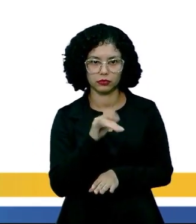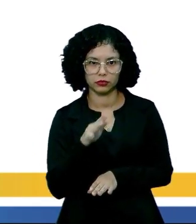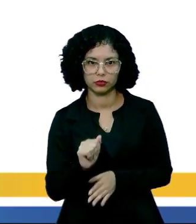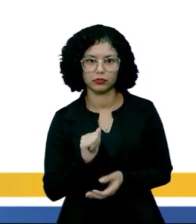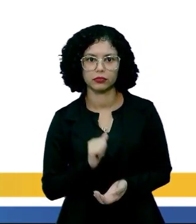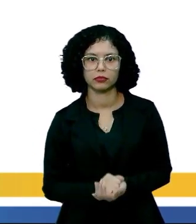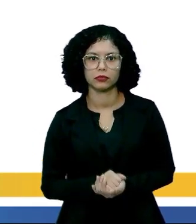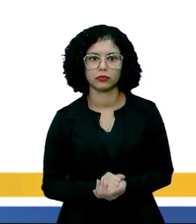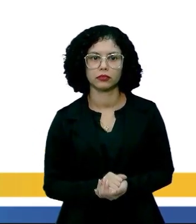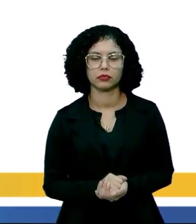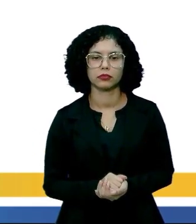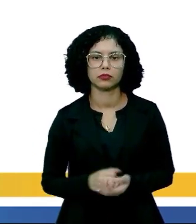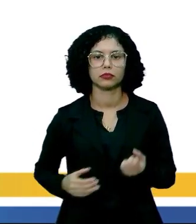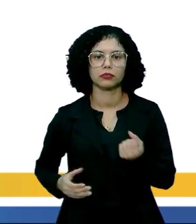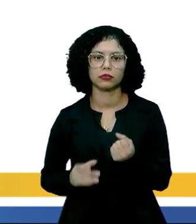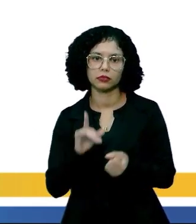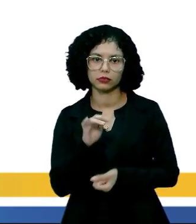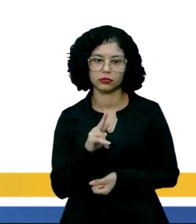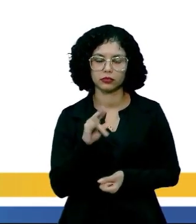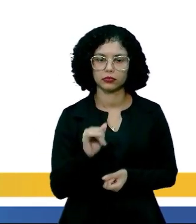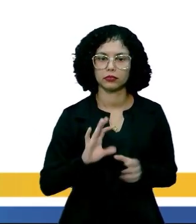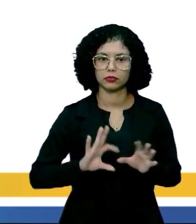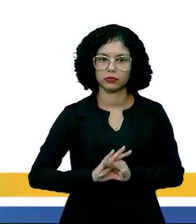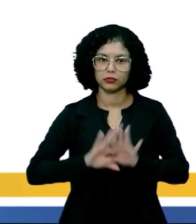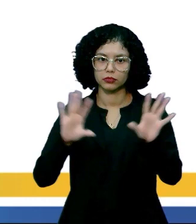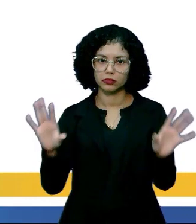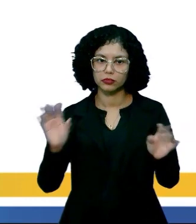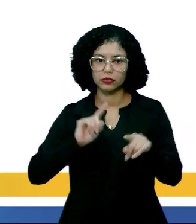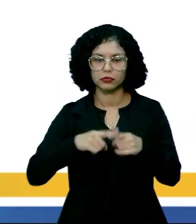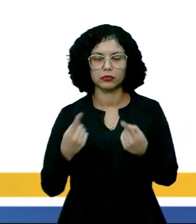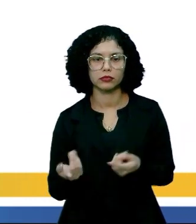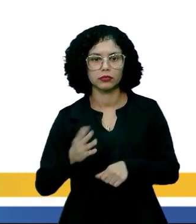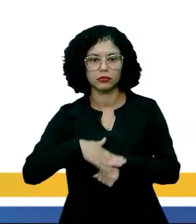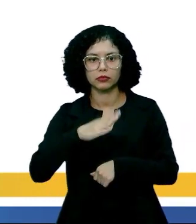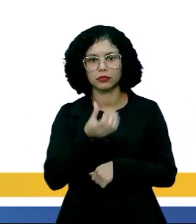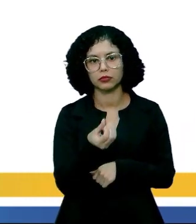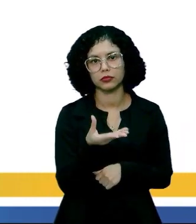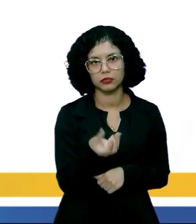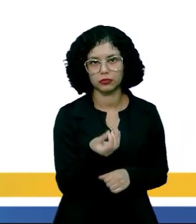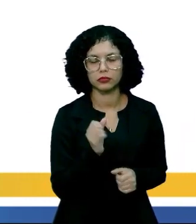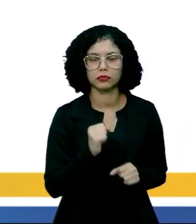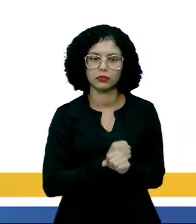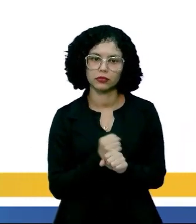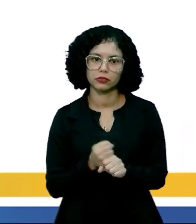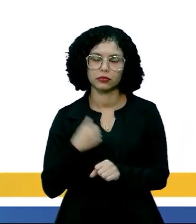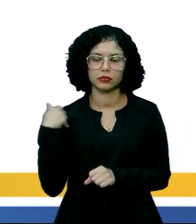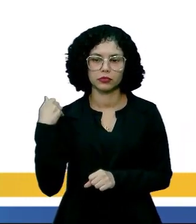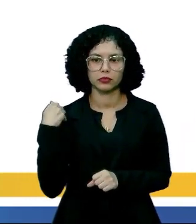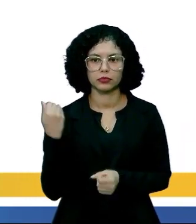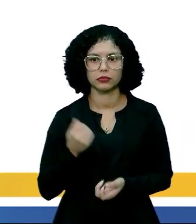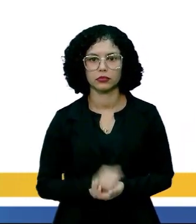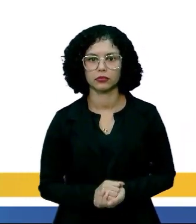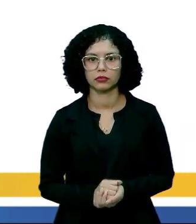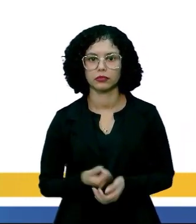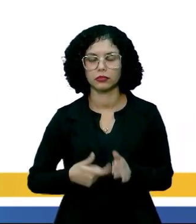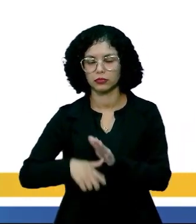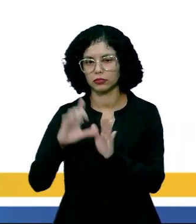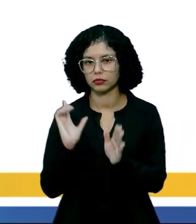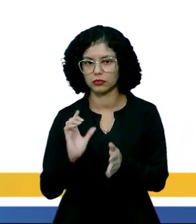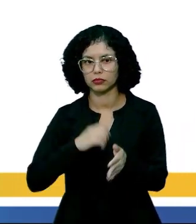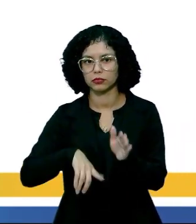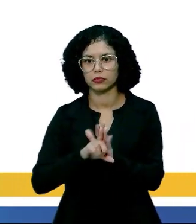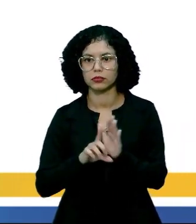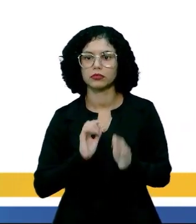Lei Saraiva-Cotegipe. Ela libertava os escravos que tinham mais de 60 anos de idade. E antes